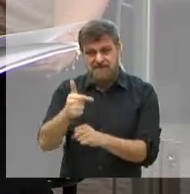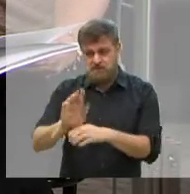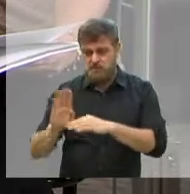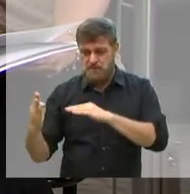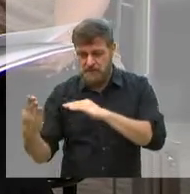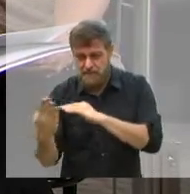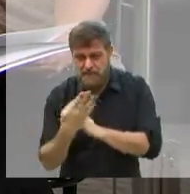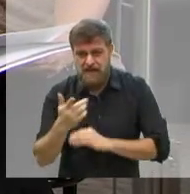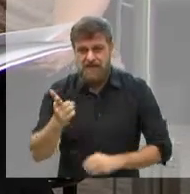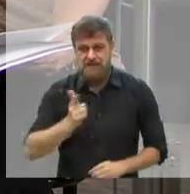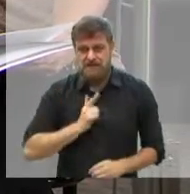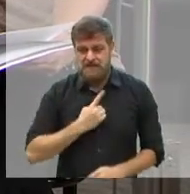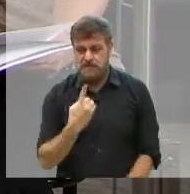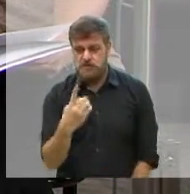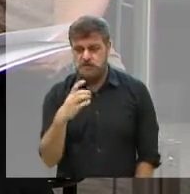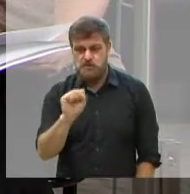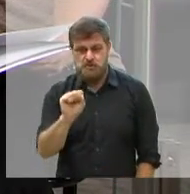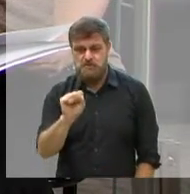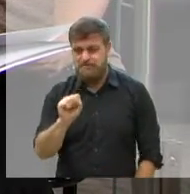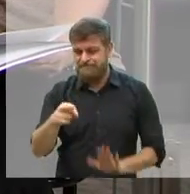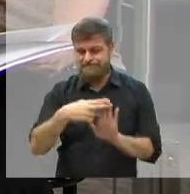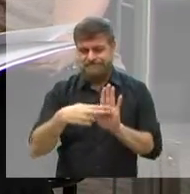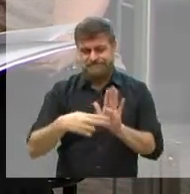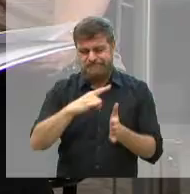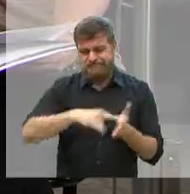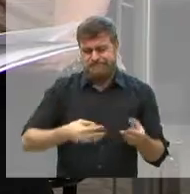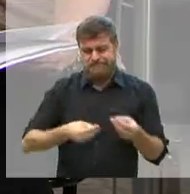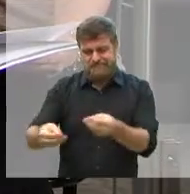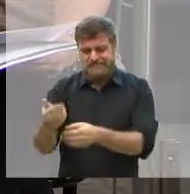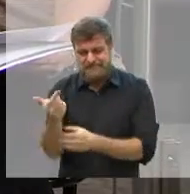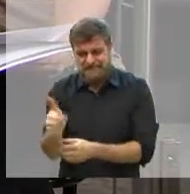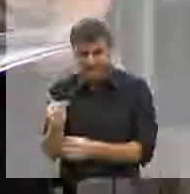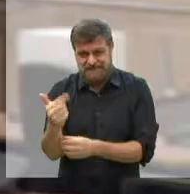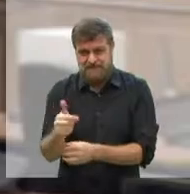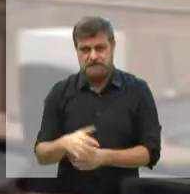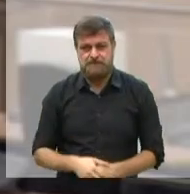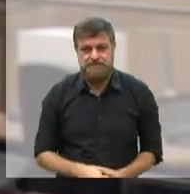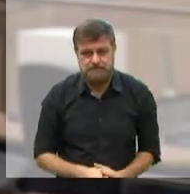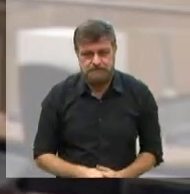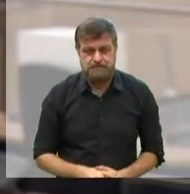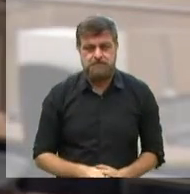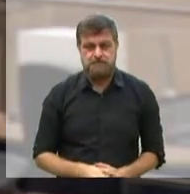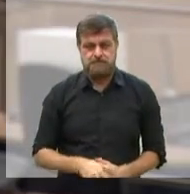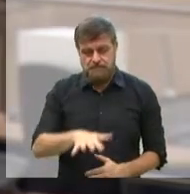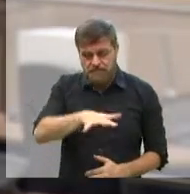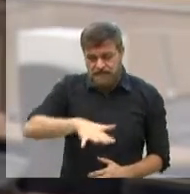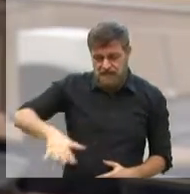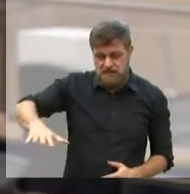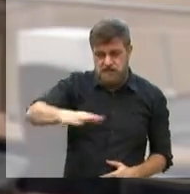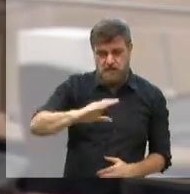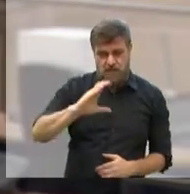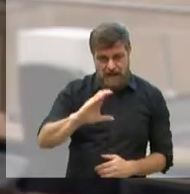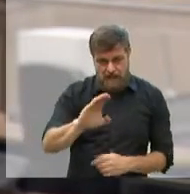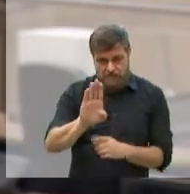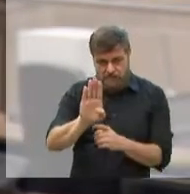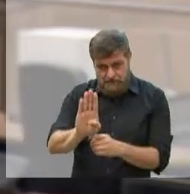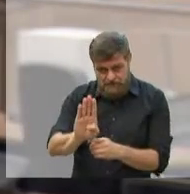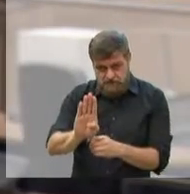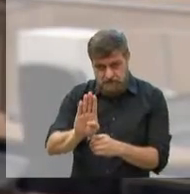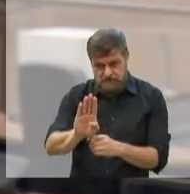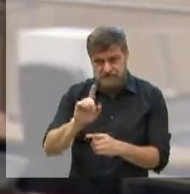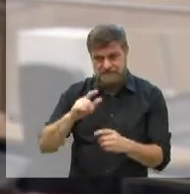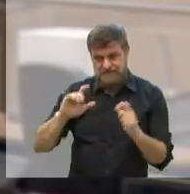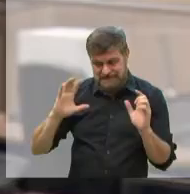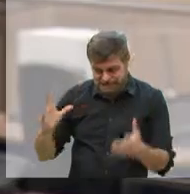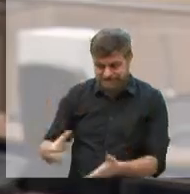18 ainda são irregulares. É muita coisa. A região do Campo Belo, ela precisa de um